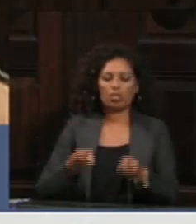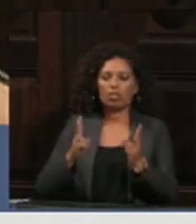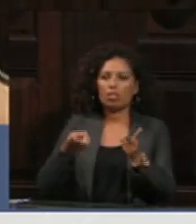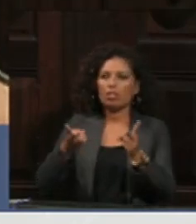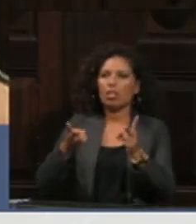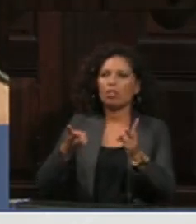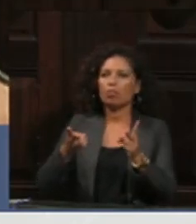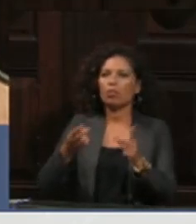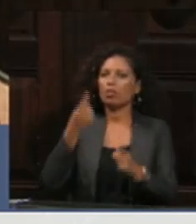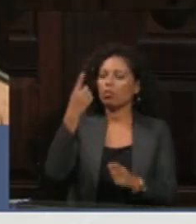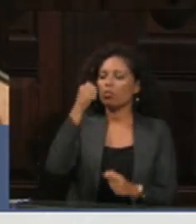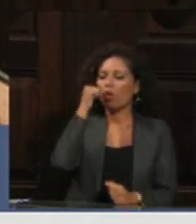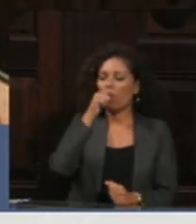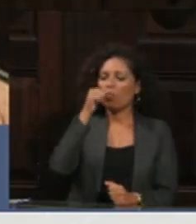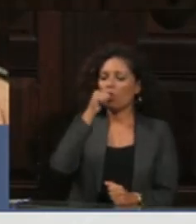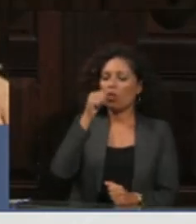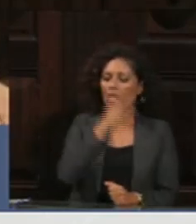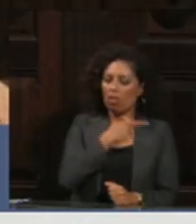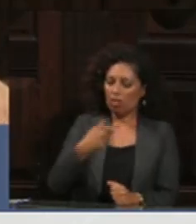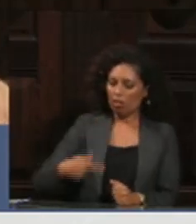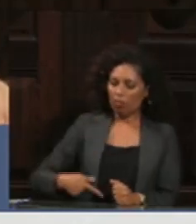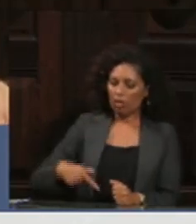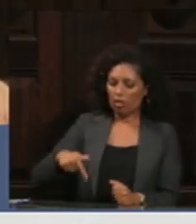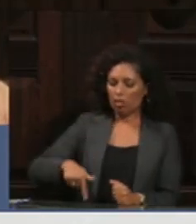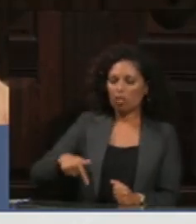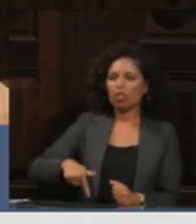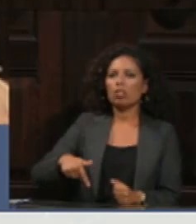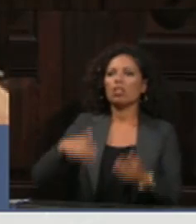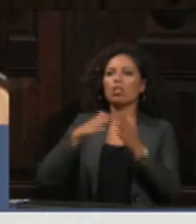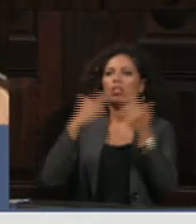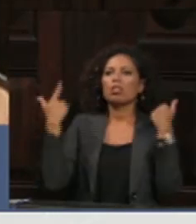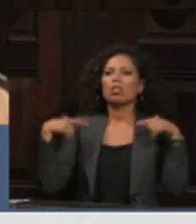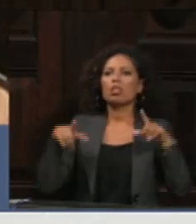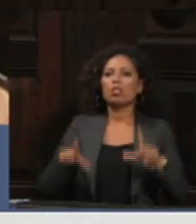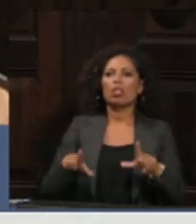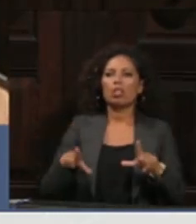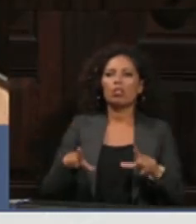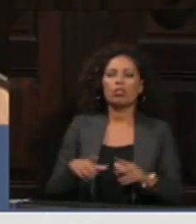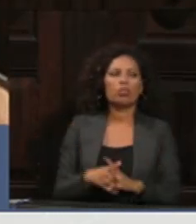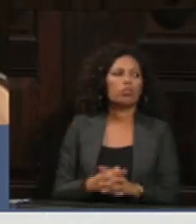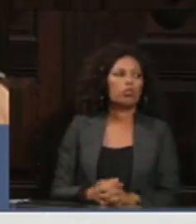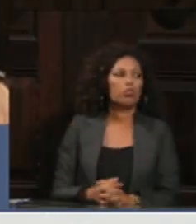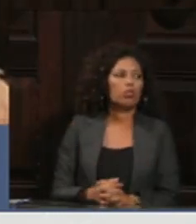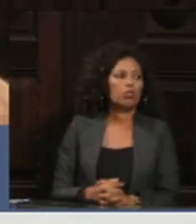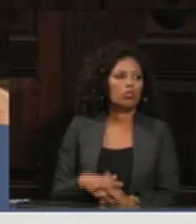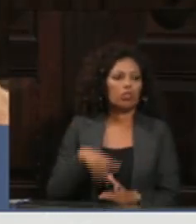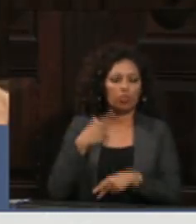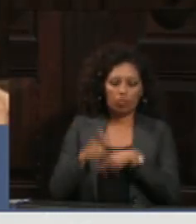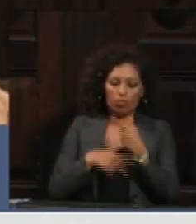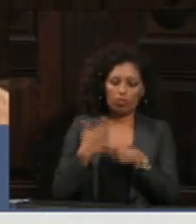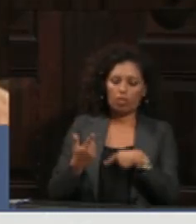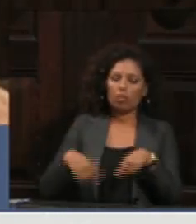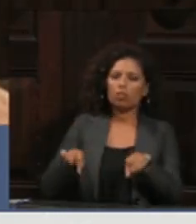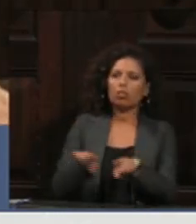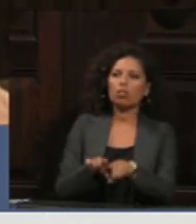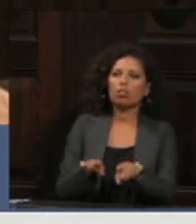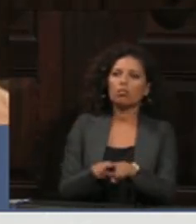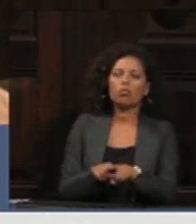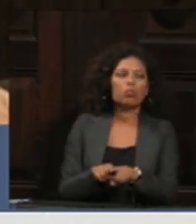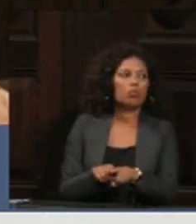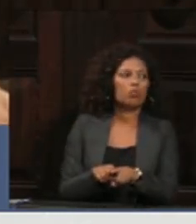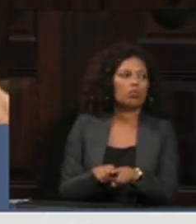definitivamente uma mulher na presidência da casa. E ouso dizer